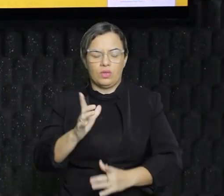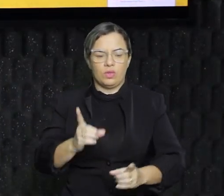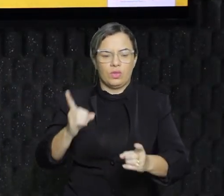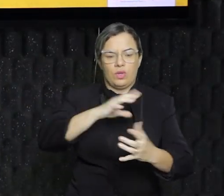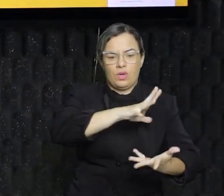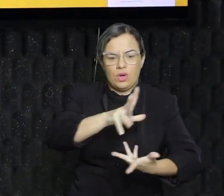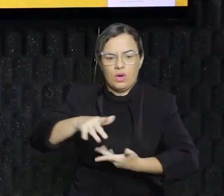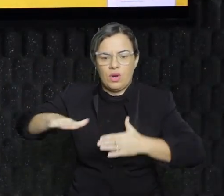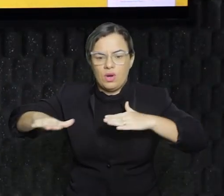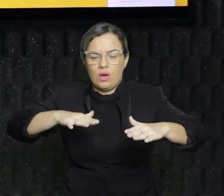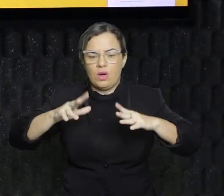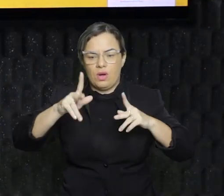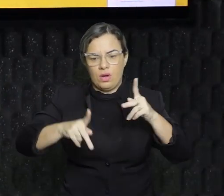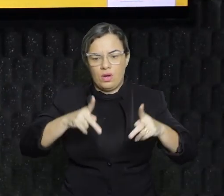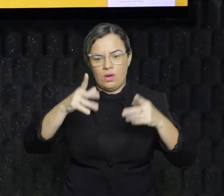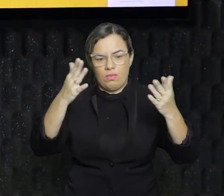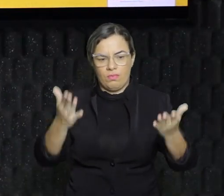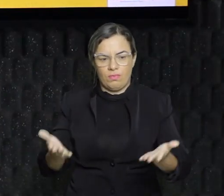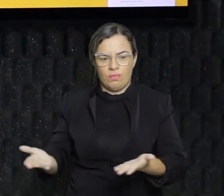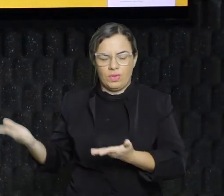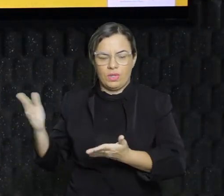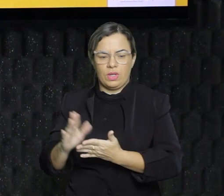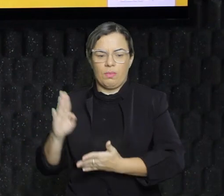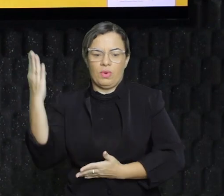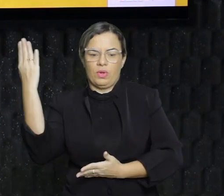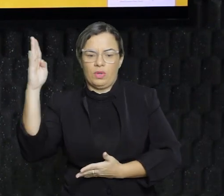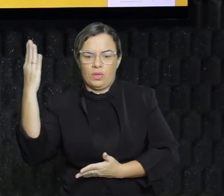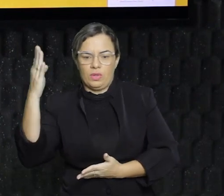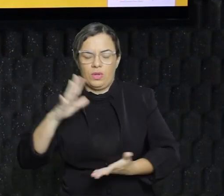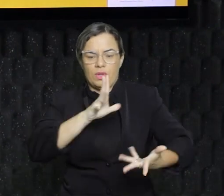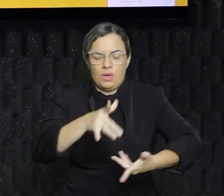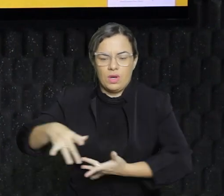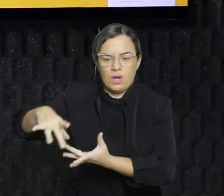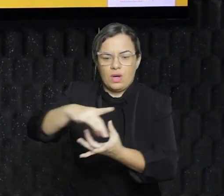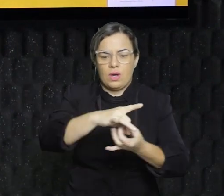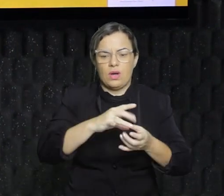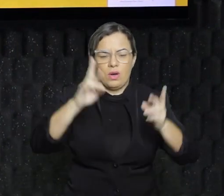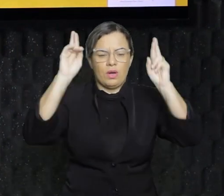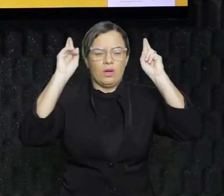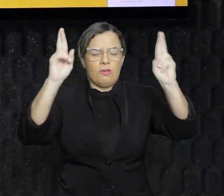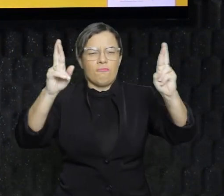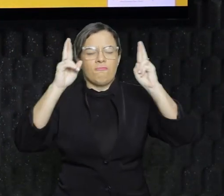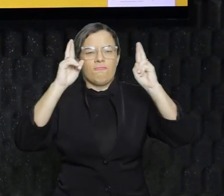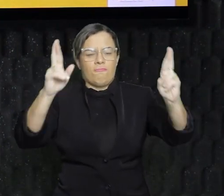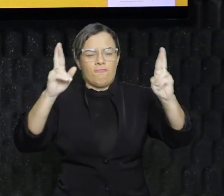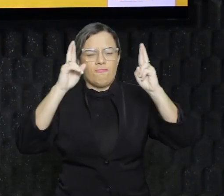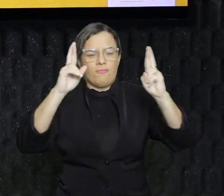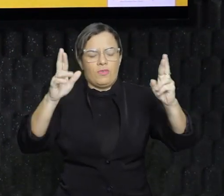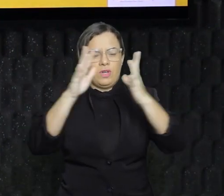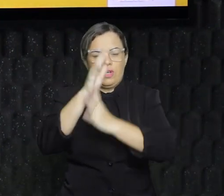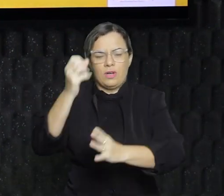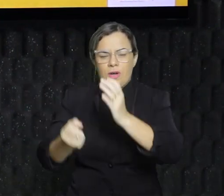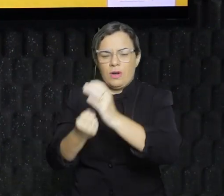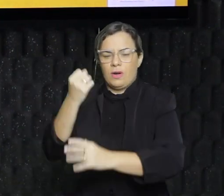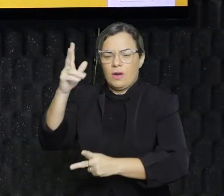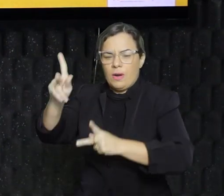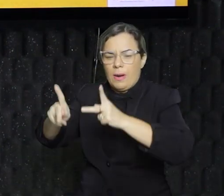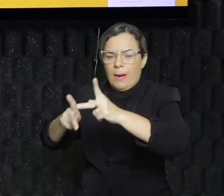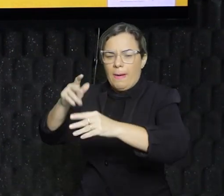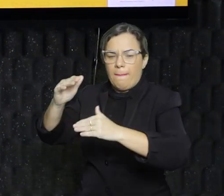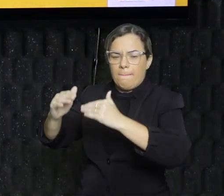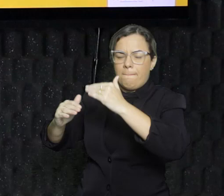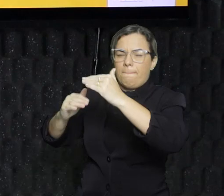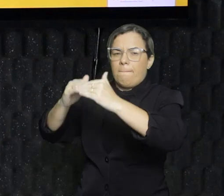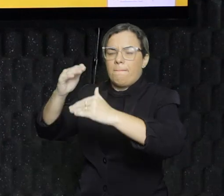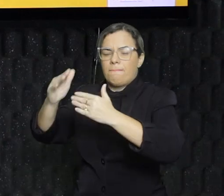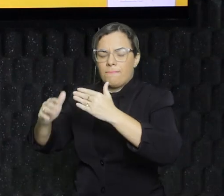abre aspas, globalização da esperança, que nasce dos povos e cresce entre os pobres,